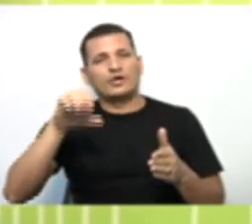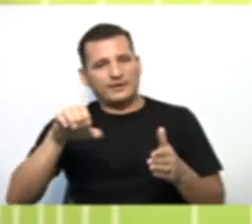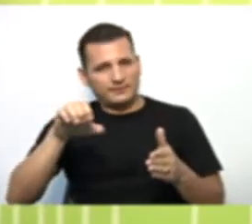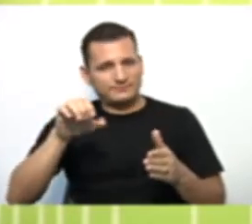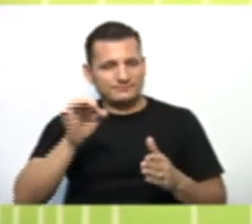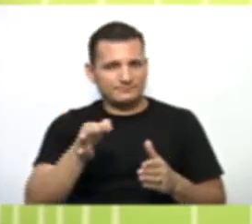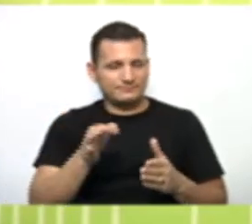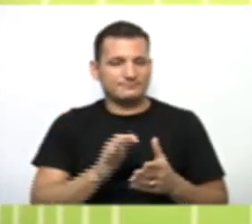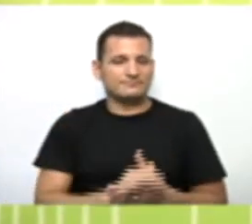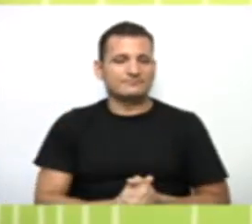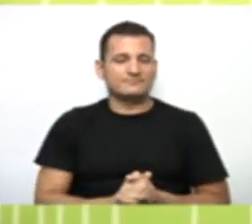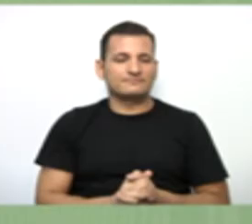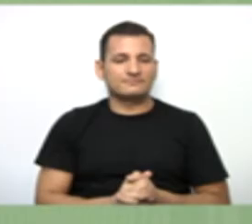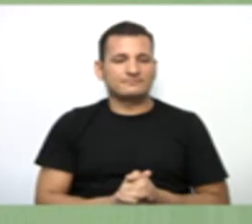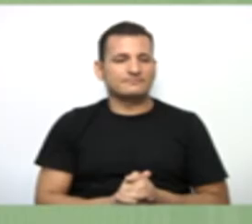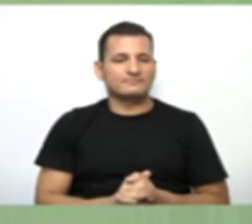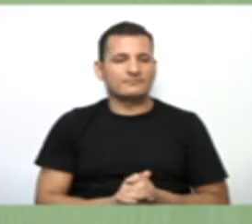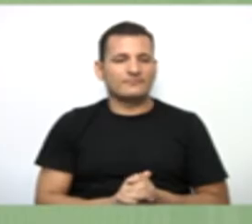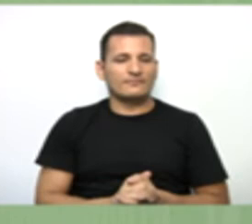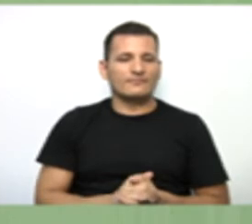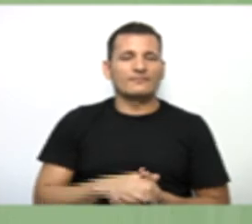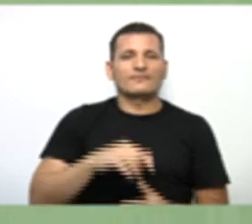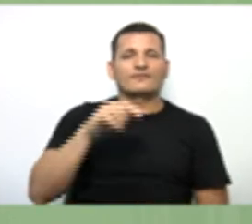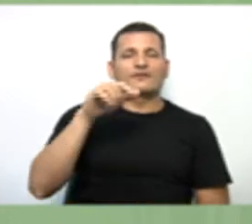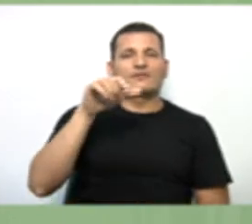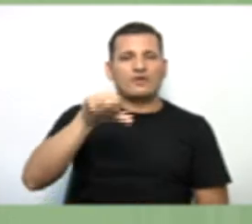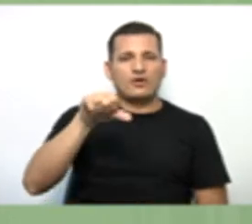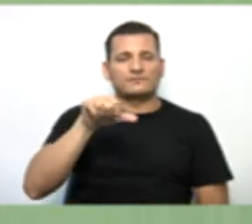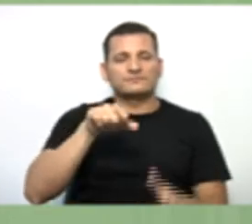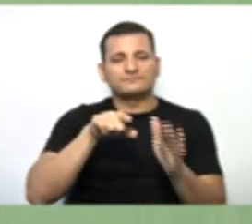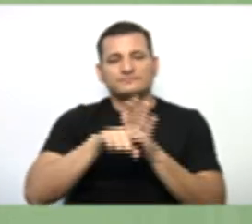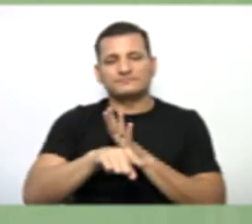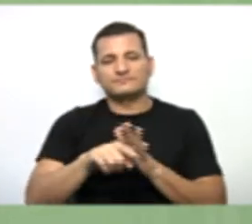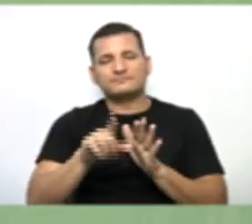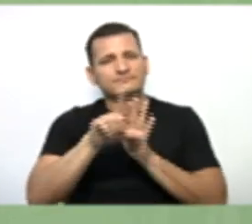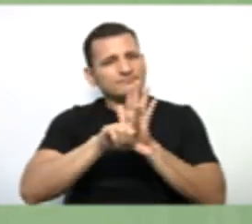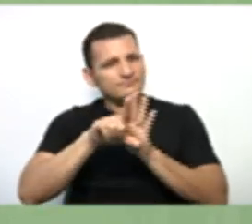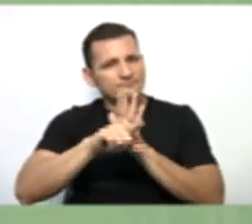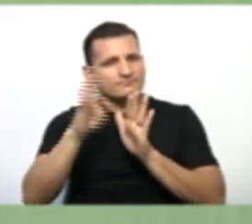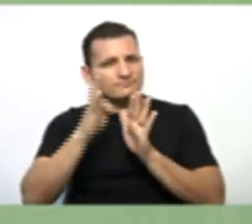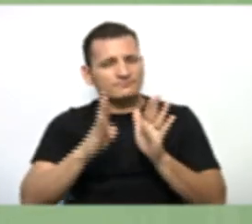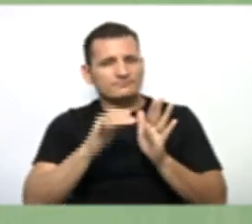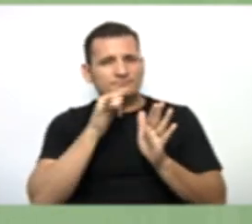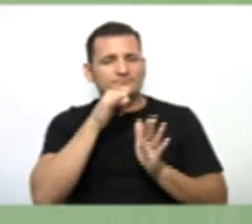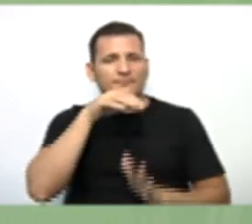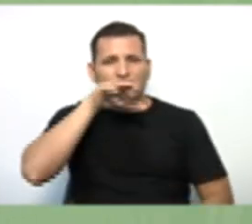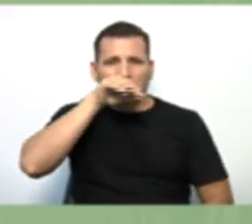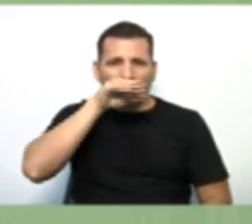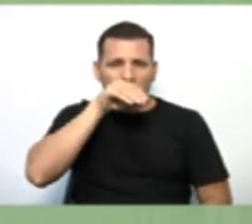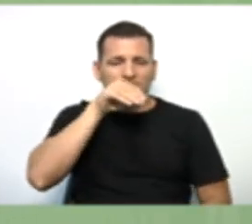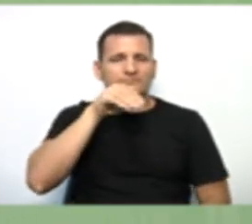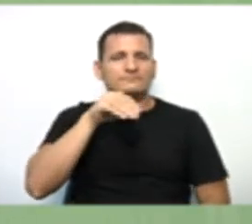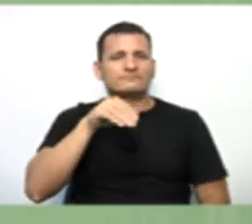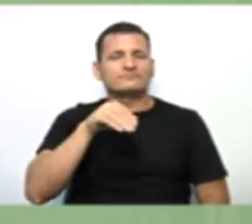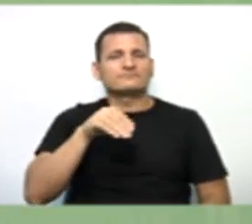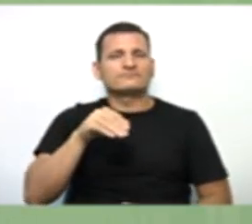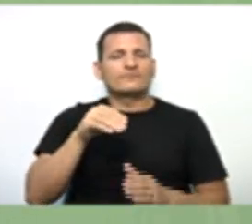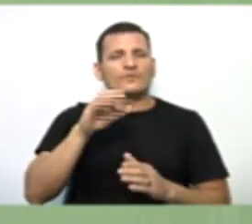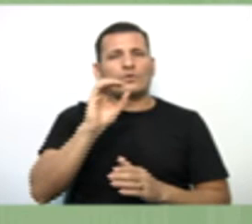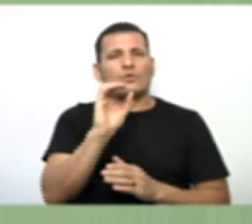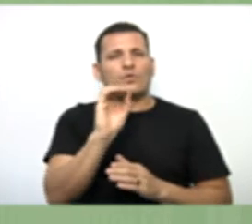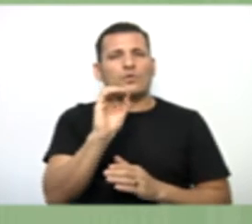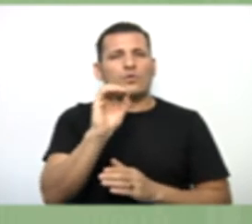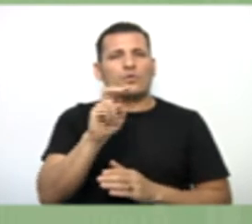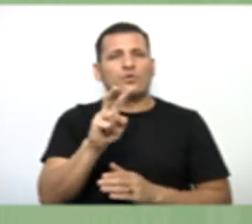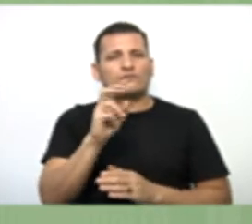de atenção, hein? Olha aí. Questão 9. Pela legislação brasileira, se um pato botasse o ovo no quintal do vizinho, a quem pertenceria